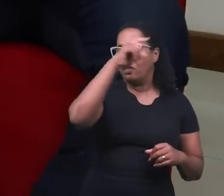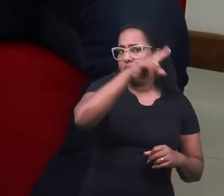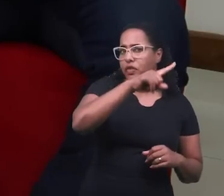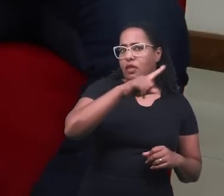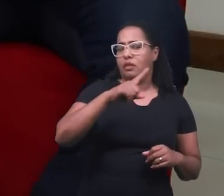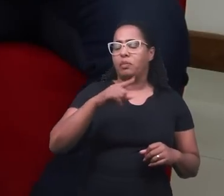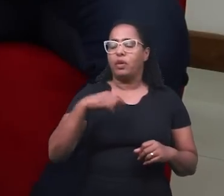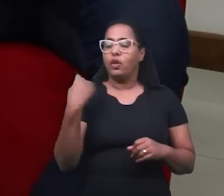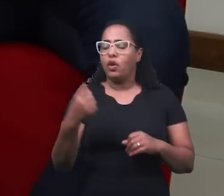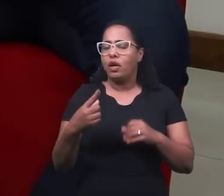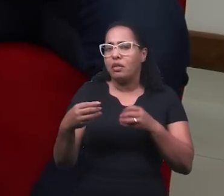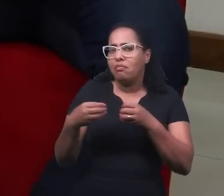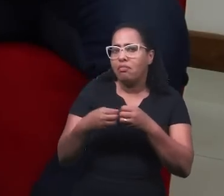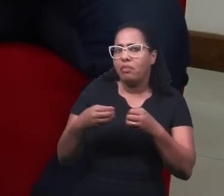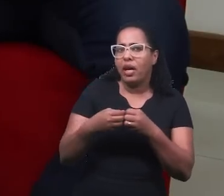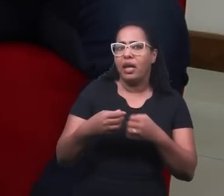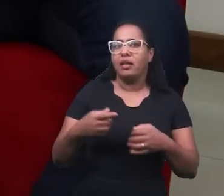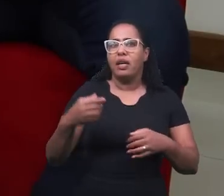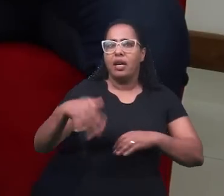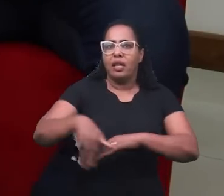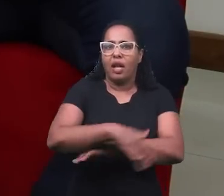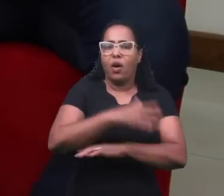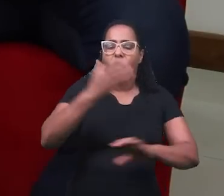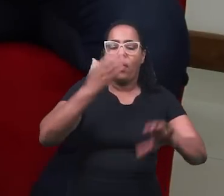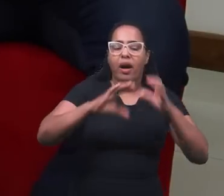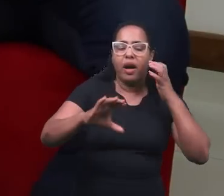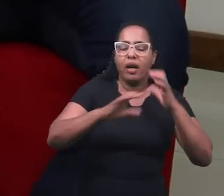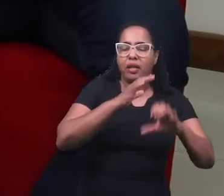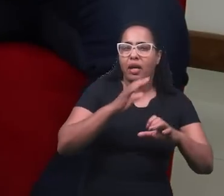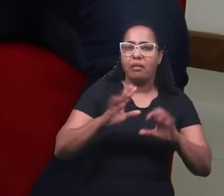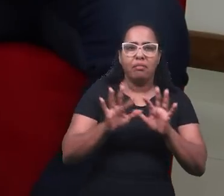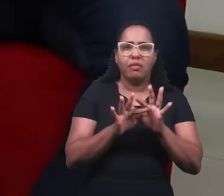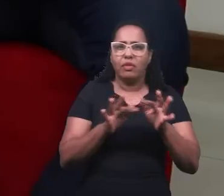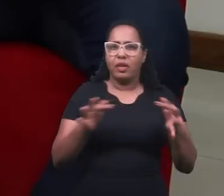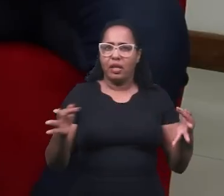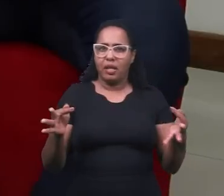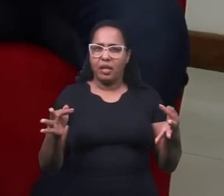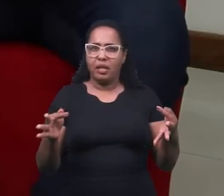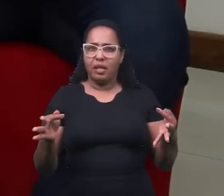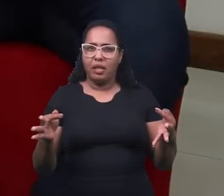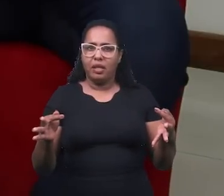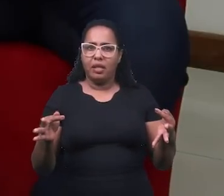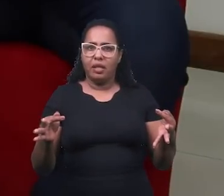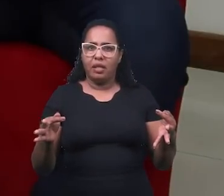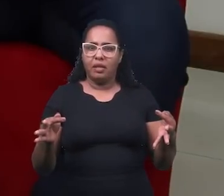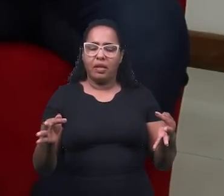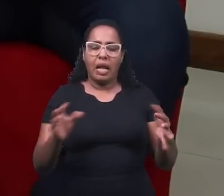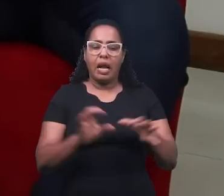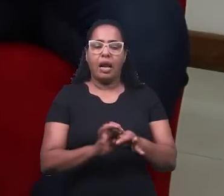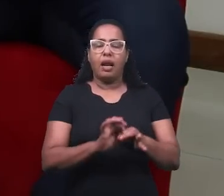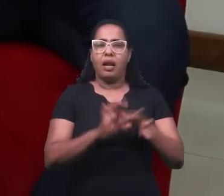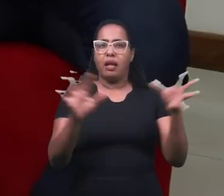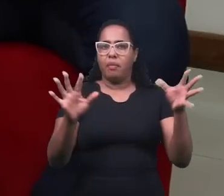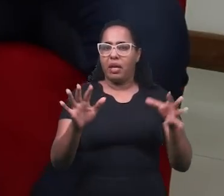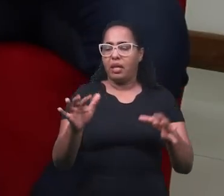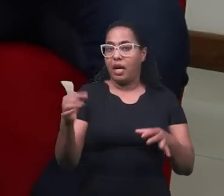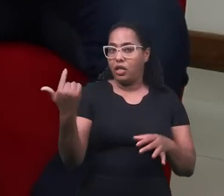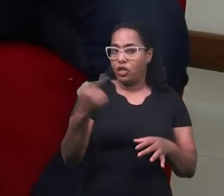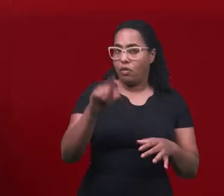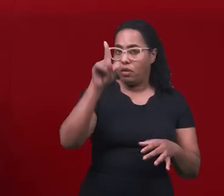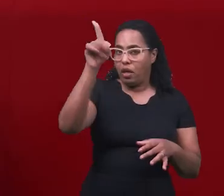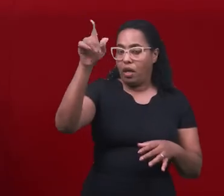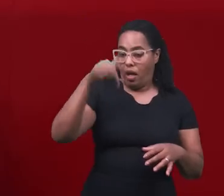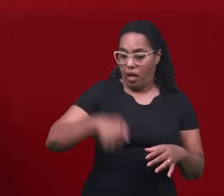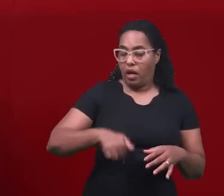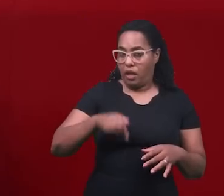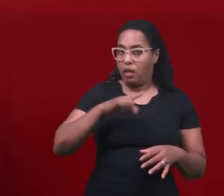foi um grande desafio. A questão de fazer serenata, não é tão simples aqui que você... Ora, o Senhor faz uma serenata, você tem essa liberdade para ir lá, não